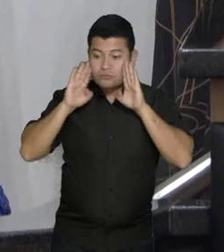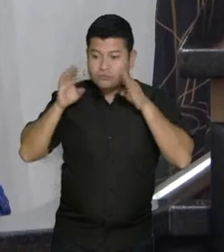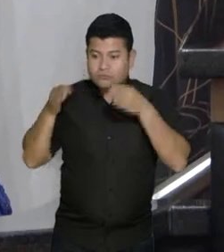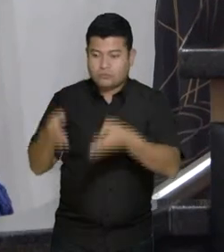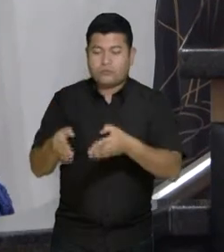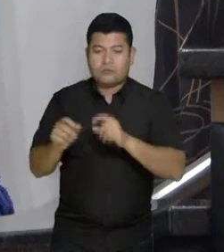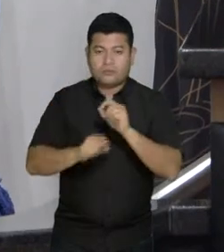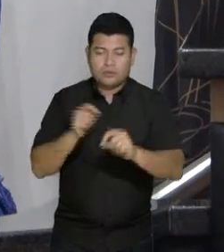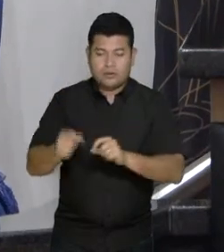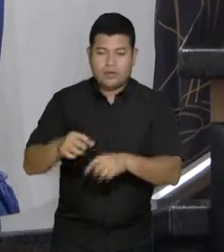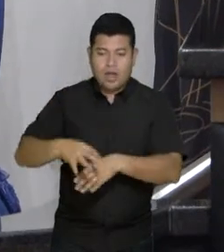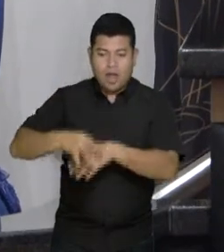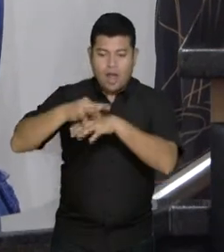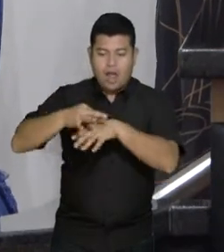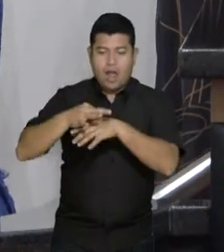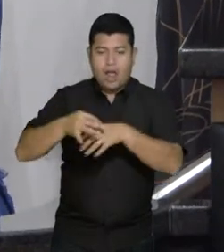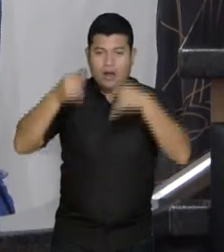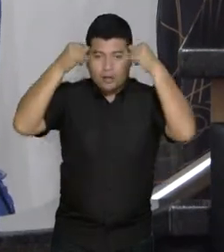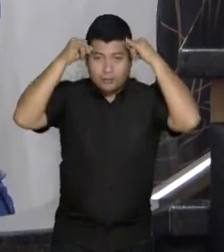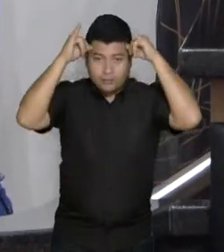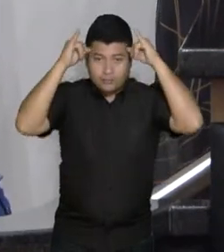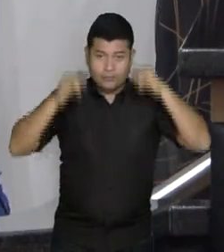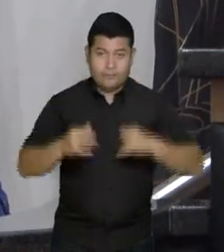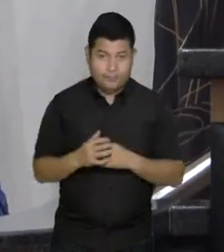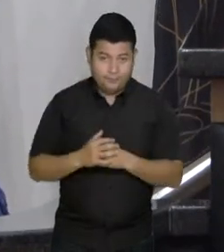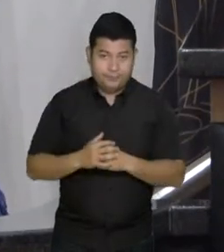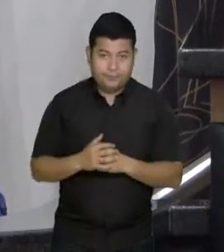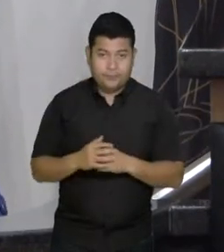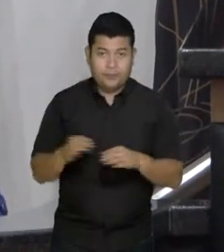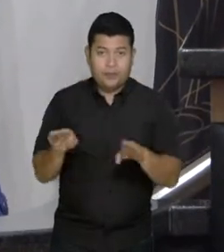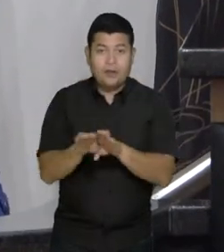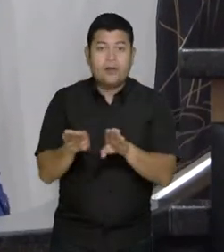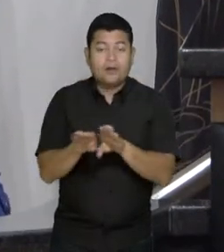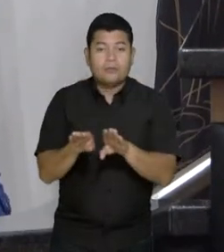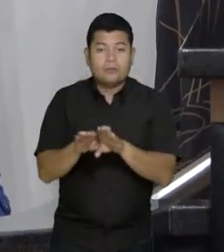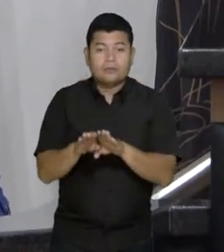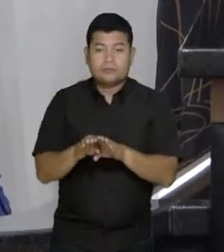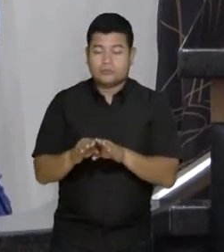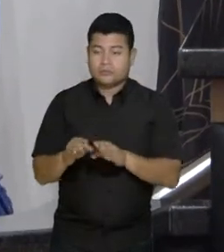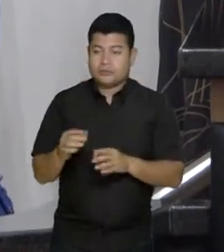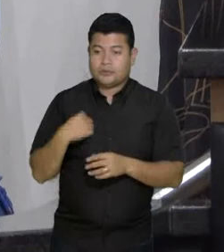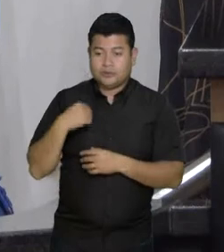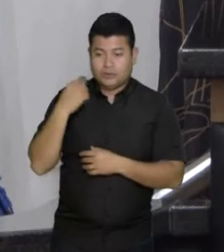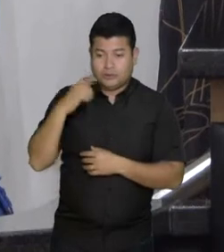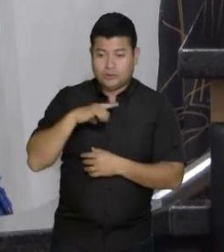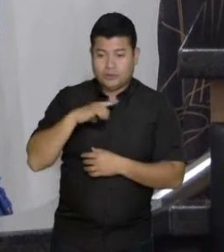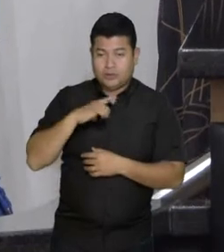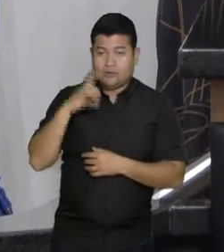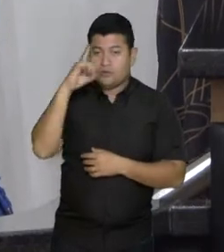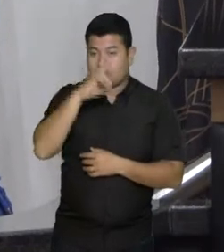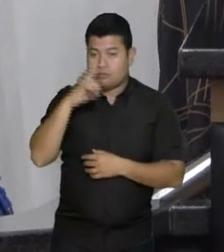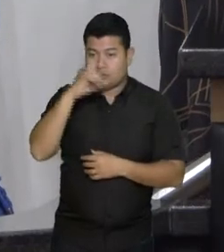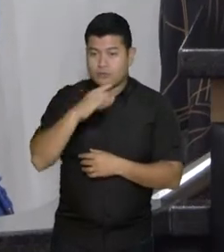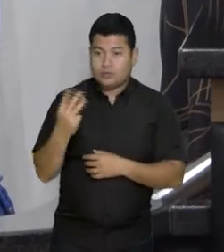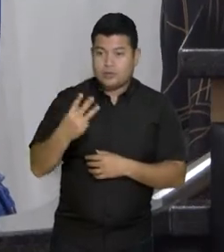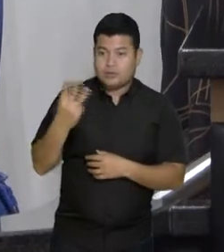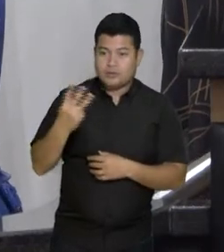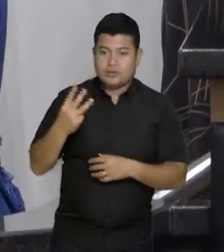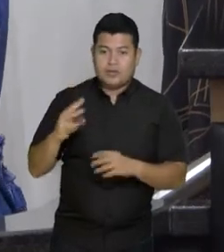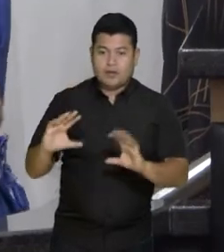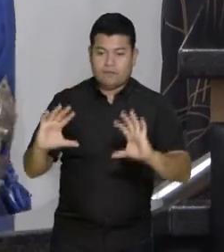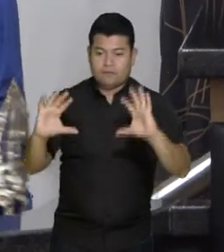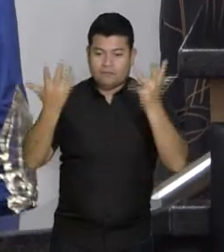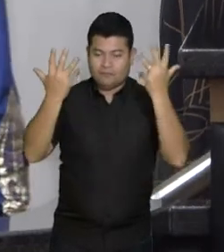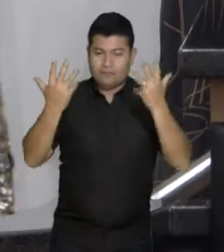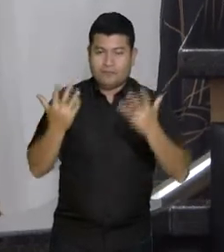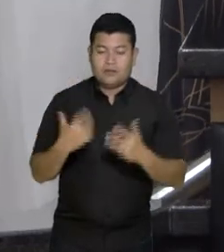produção de carne de qualidade. E, aliado a isso, foi pensado para que ocorra no domingo o 3º Festival de Carnes de Qualidade da